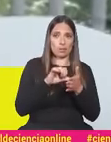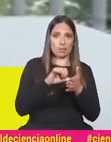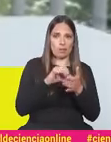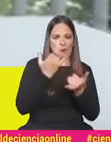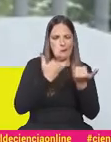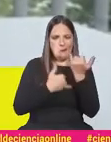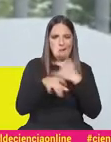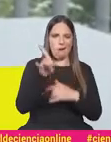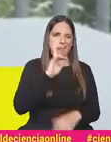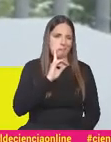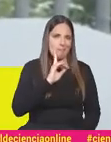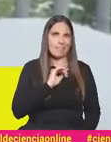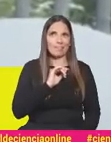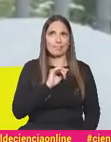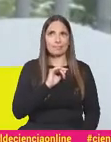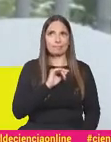partida.